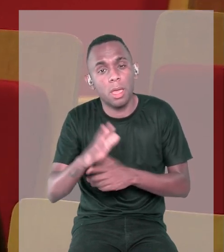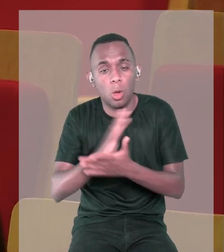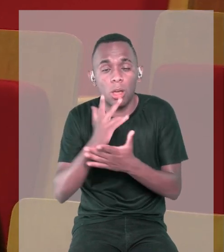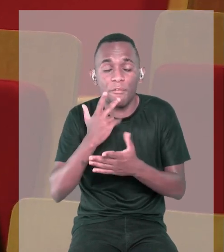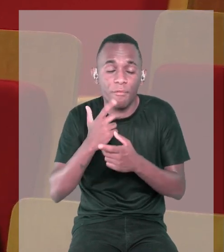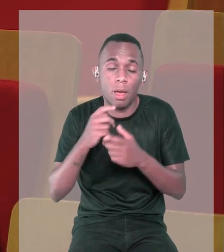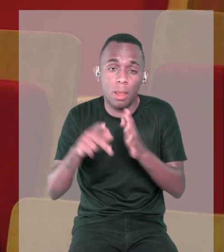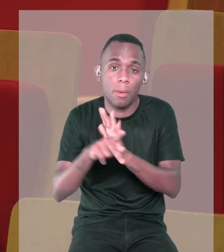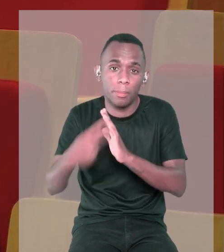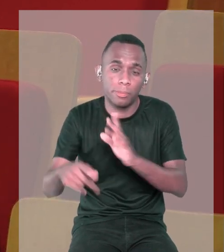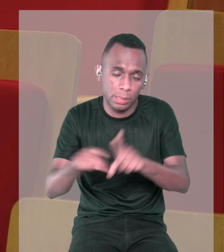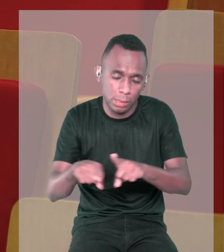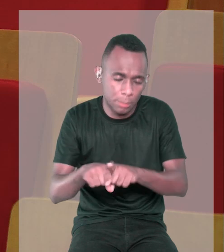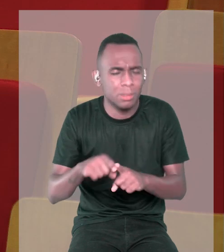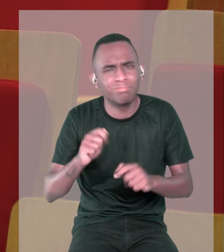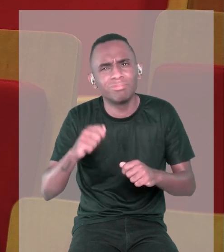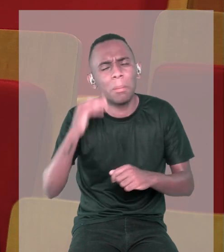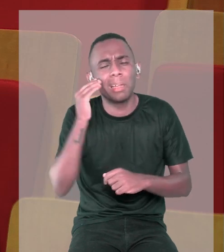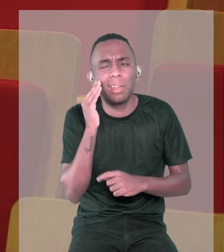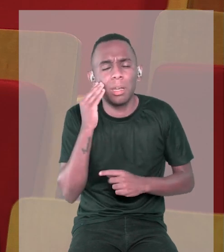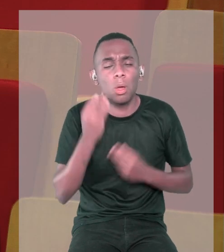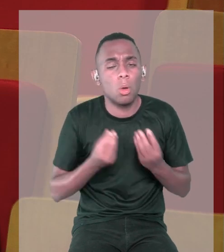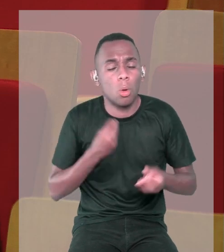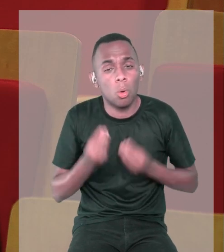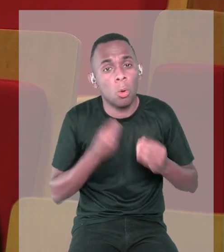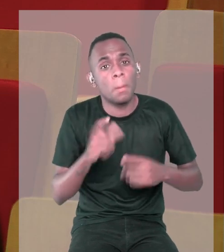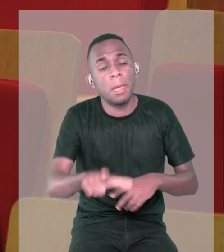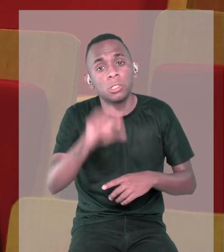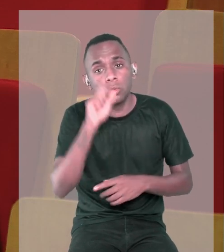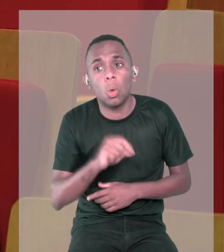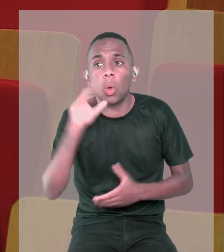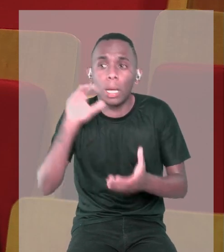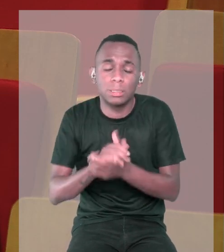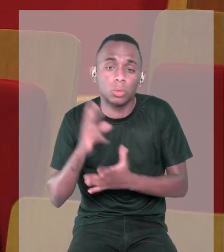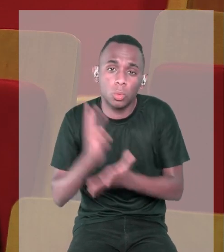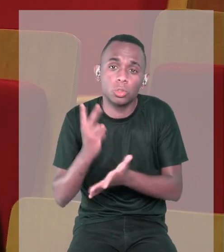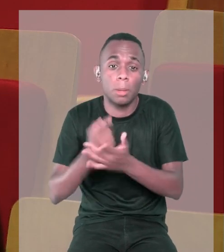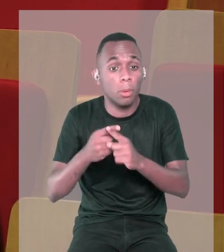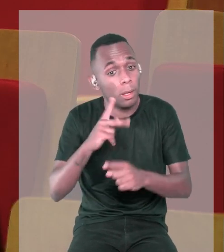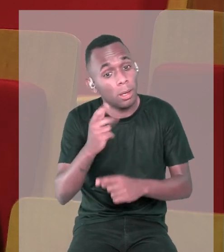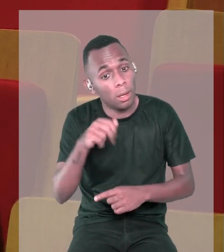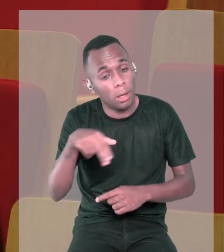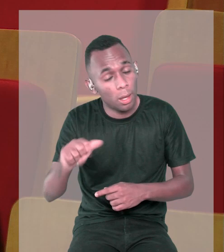continuar casado, já que Hannah Arendt correspondia plenamente. Bom, agora a minha pergunta, né?